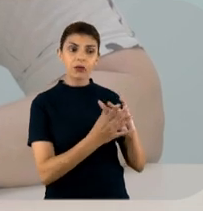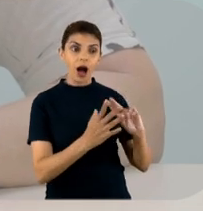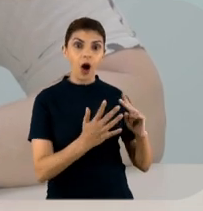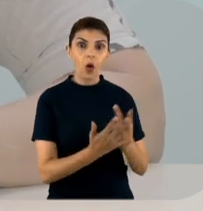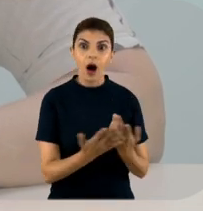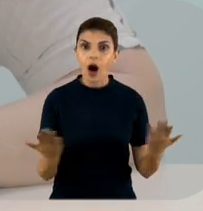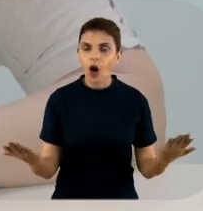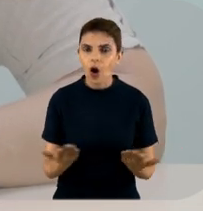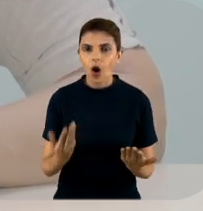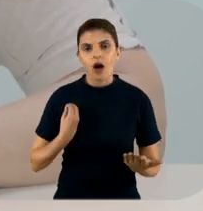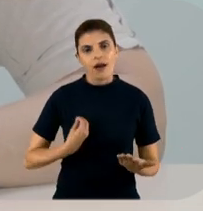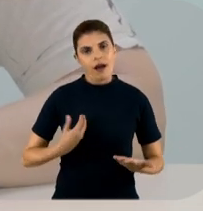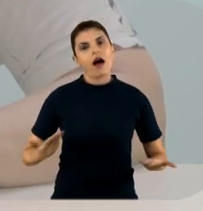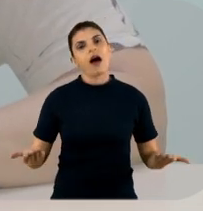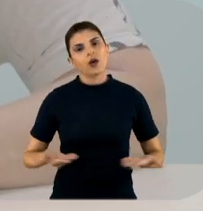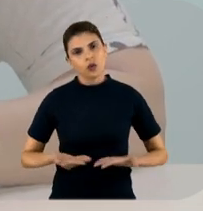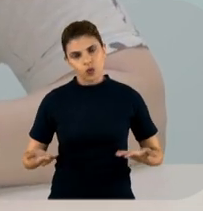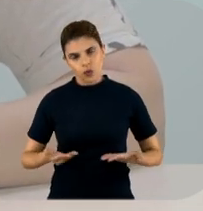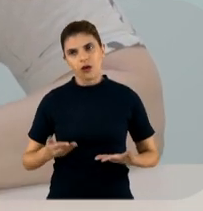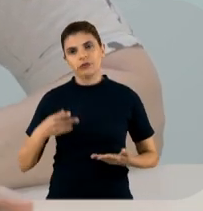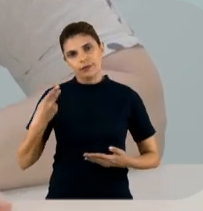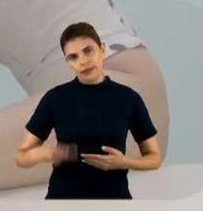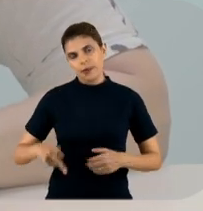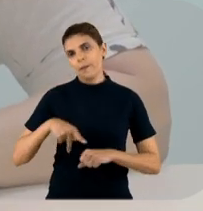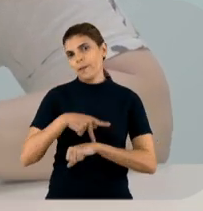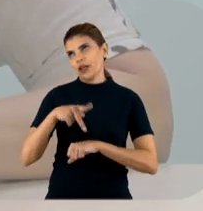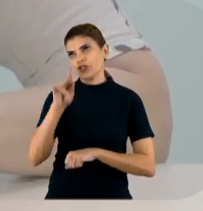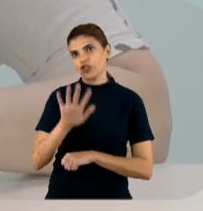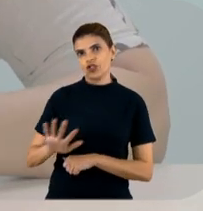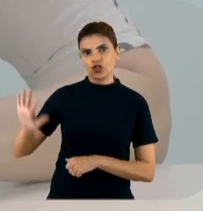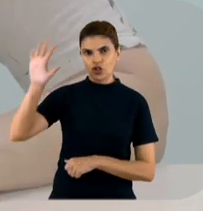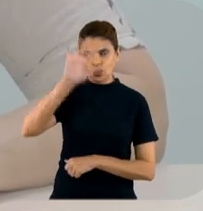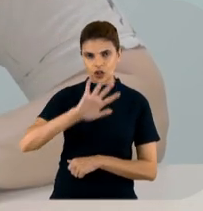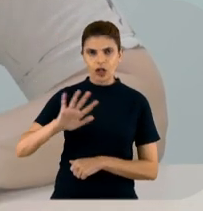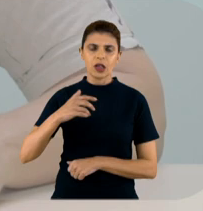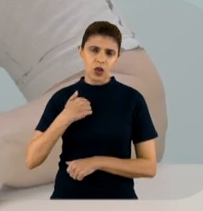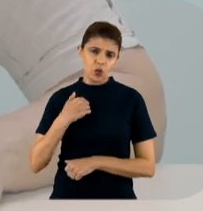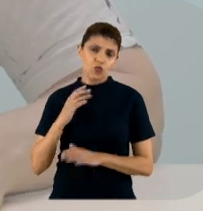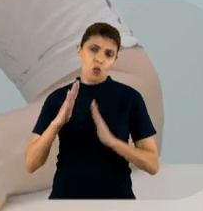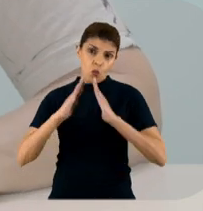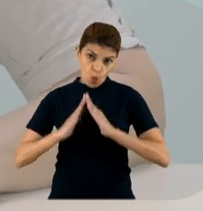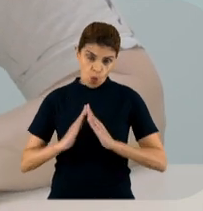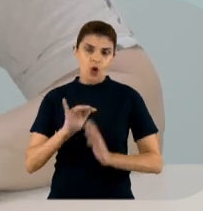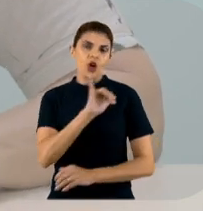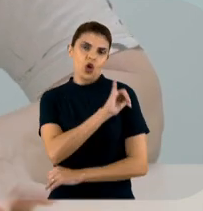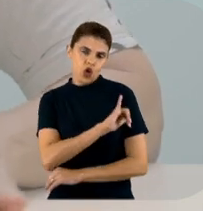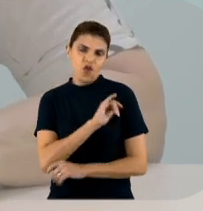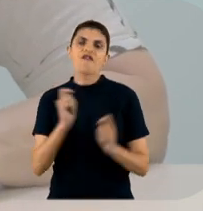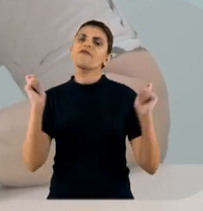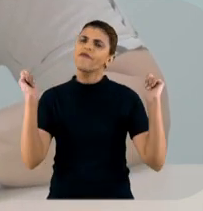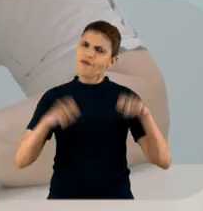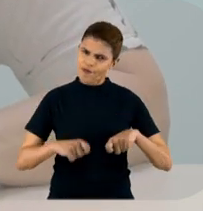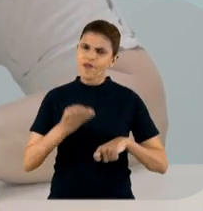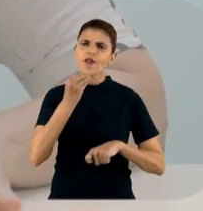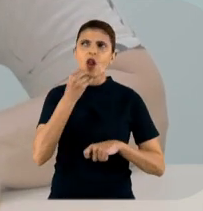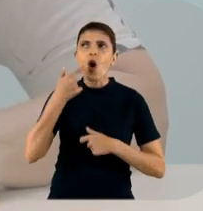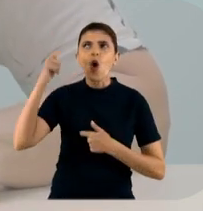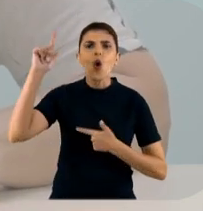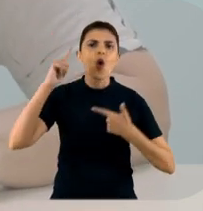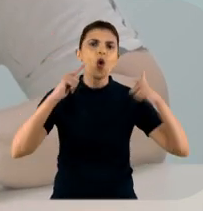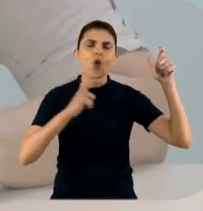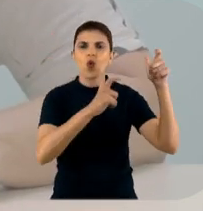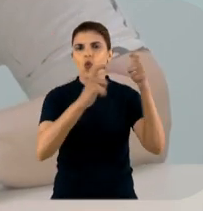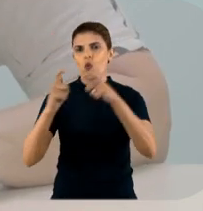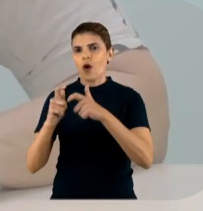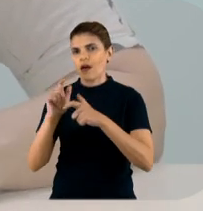tá acontecendo no momento atual e no nosso país em geral né tô falando do Rio porque eu tô no Rio mas também vale para muitos outros locais